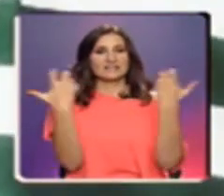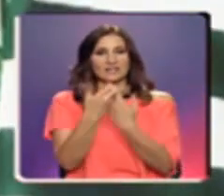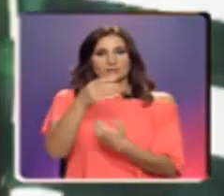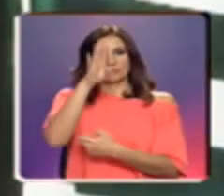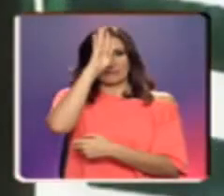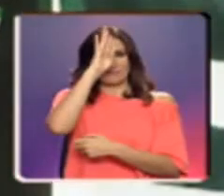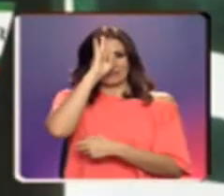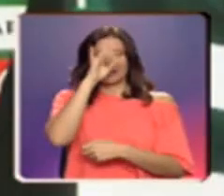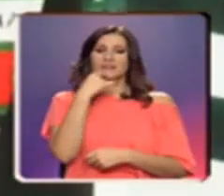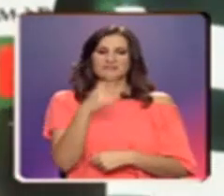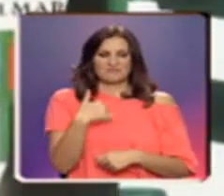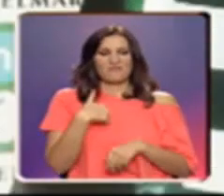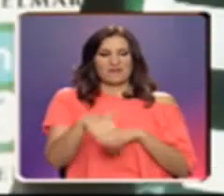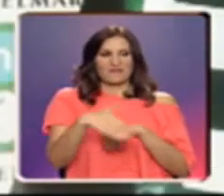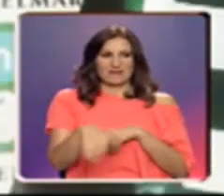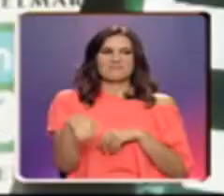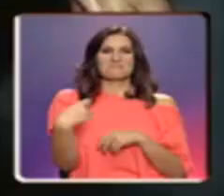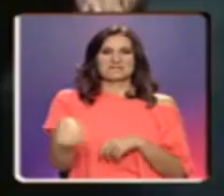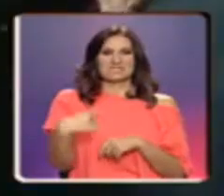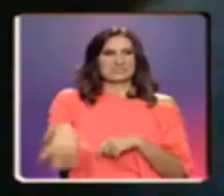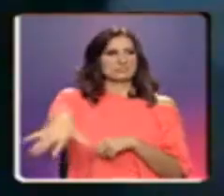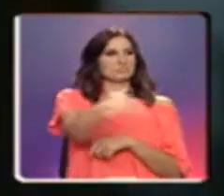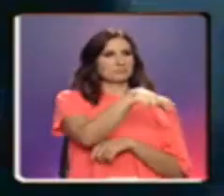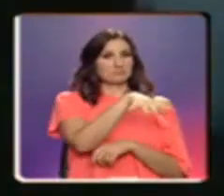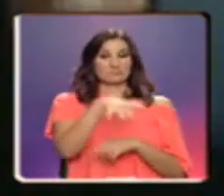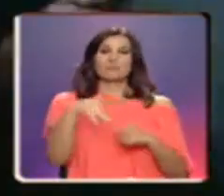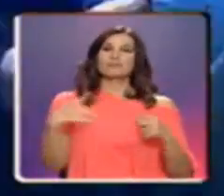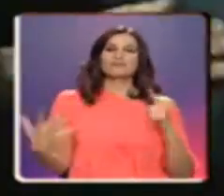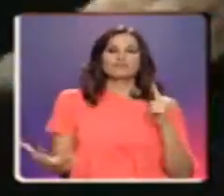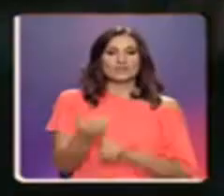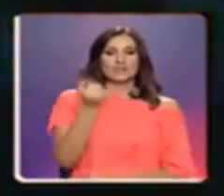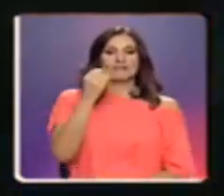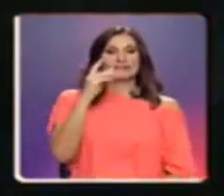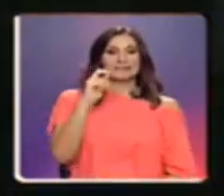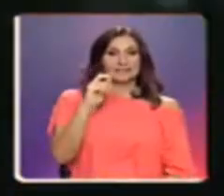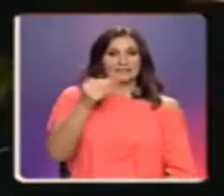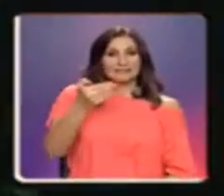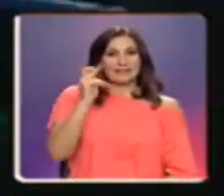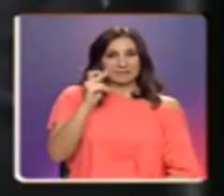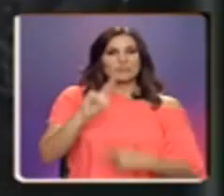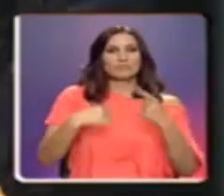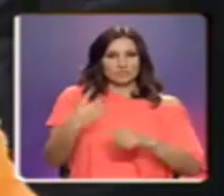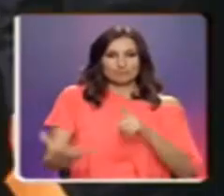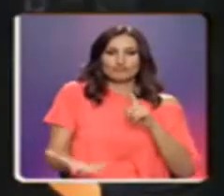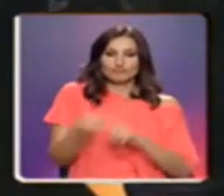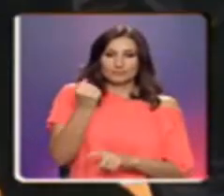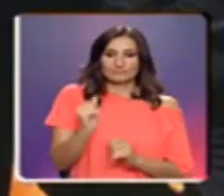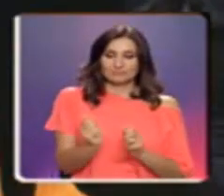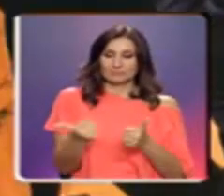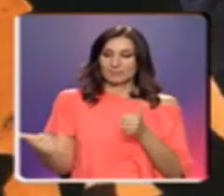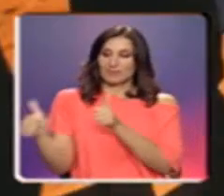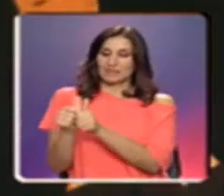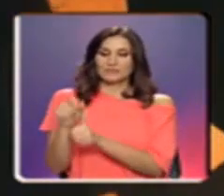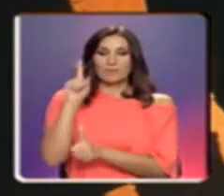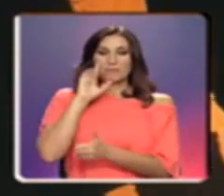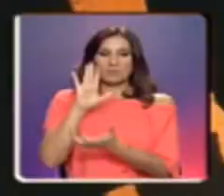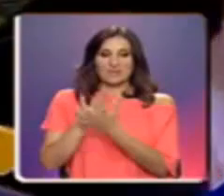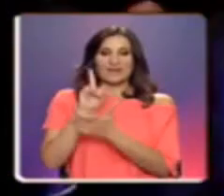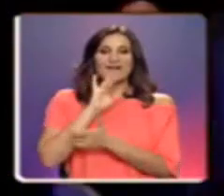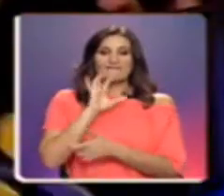ser presidente do Sporting. Conseguiu 37 anos depois. A seu lado, mulher e